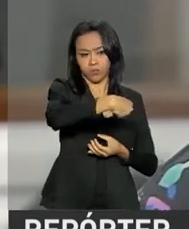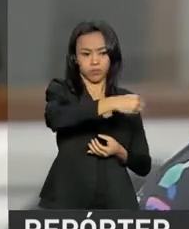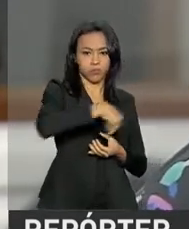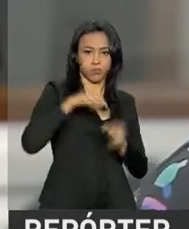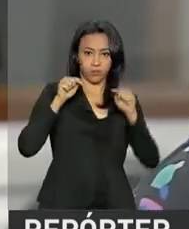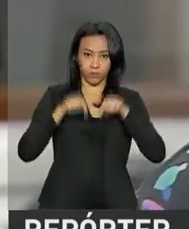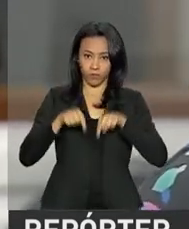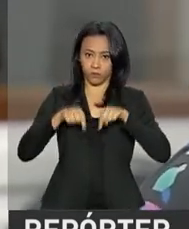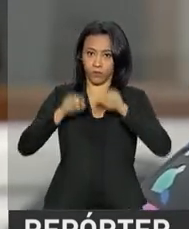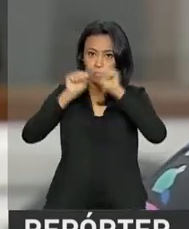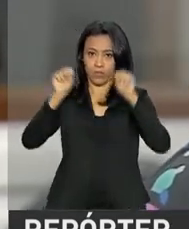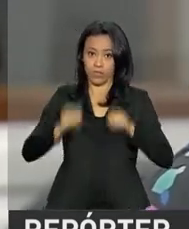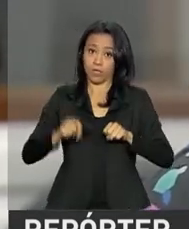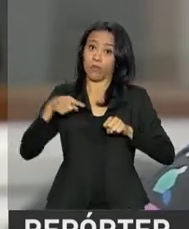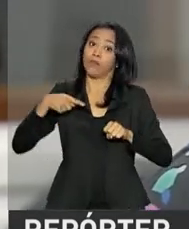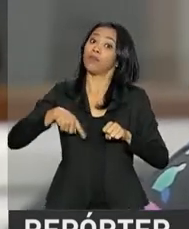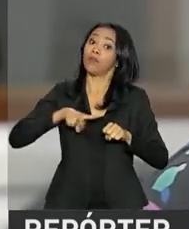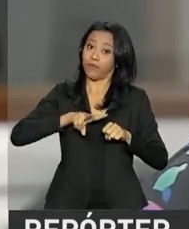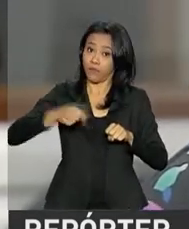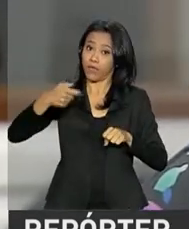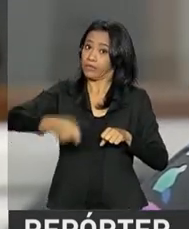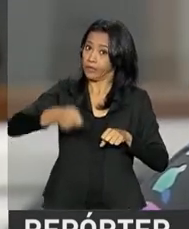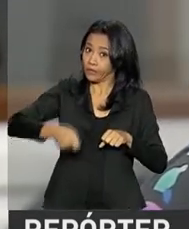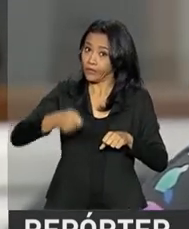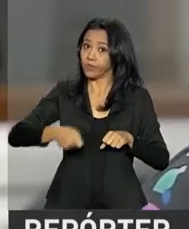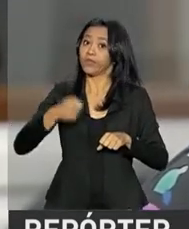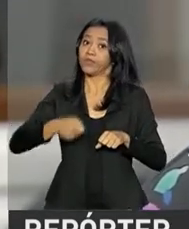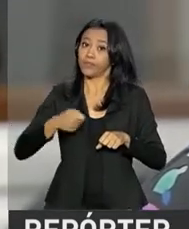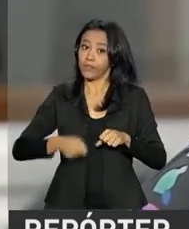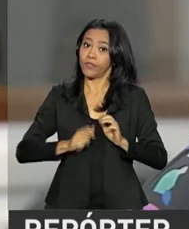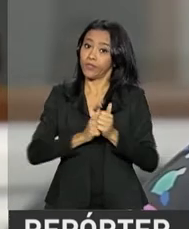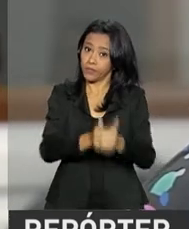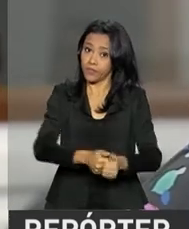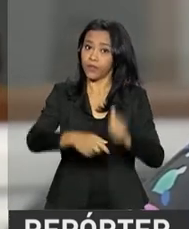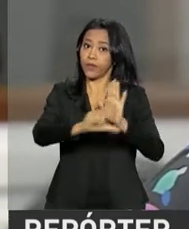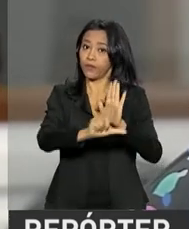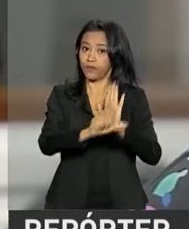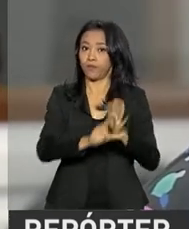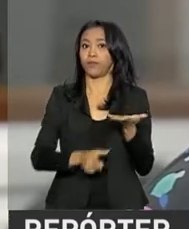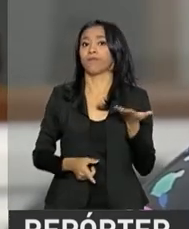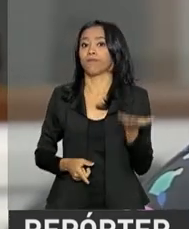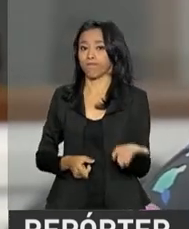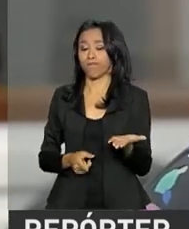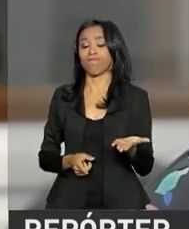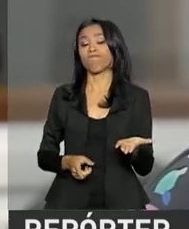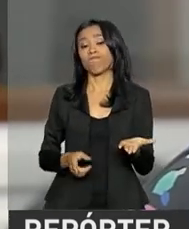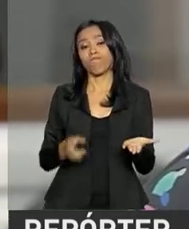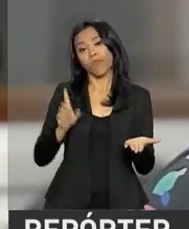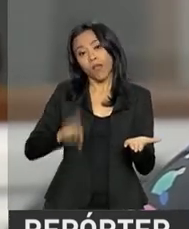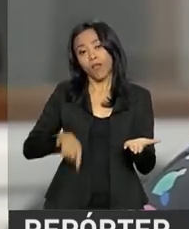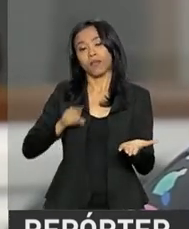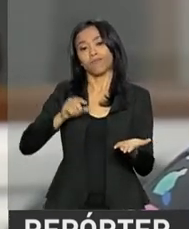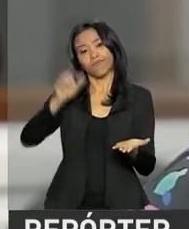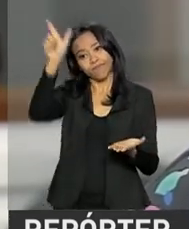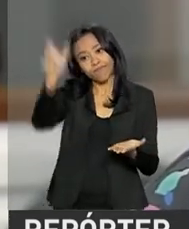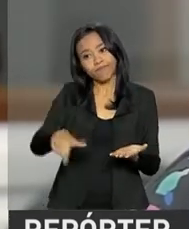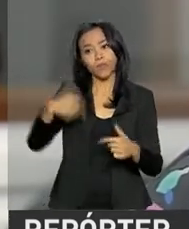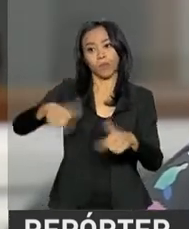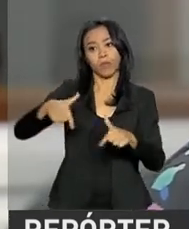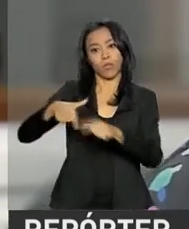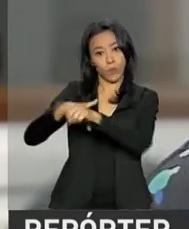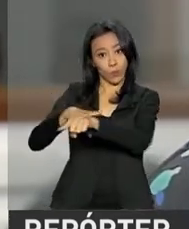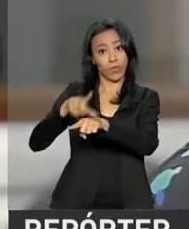o cumprimento da obrigação né da legislação cumprimento da legislação em relação ao trabalhador com vínculo